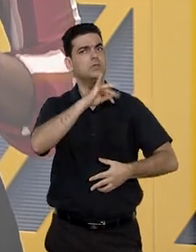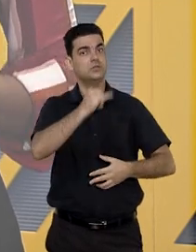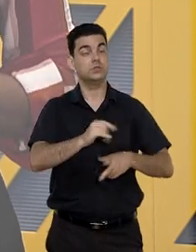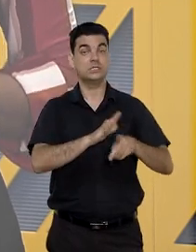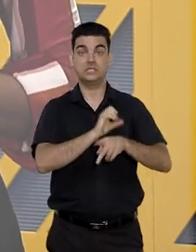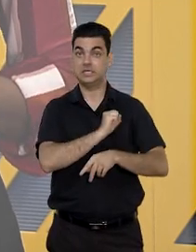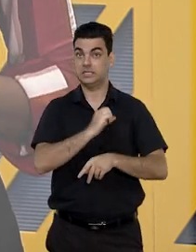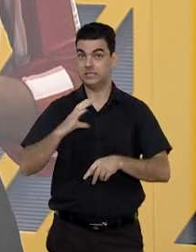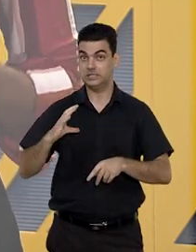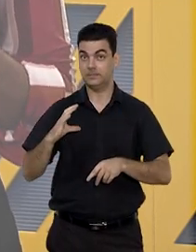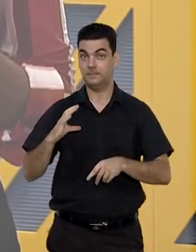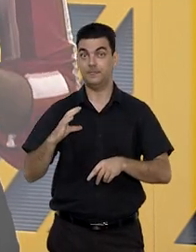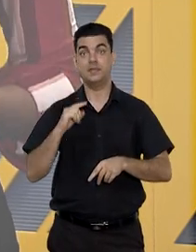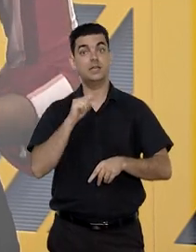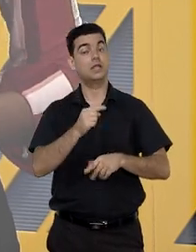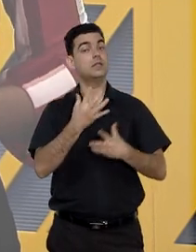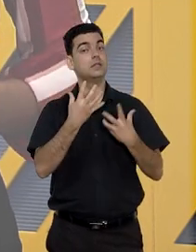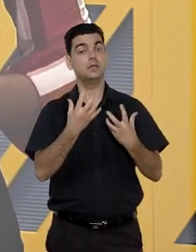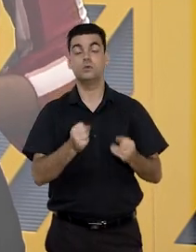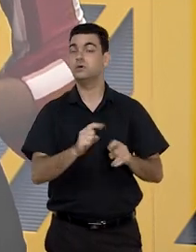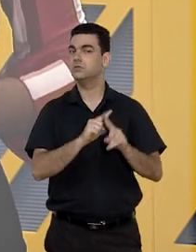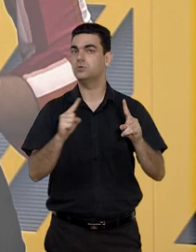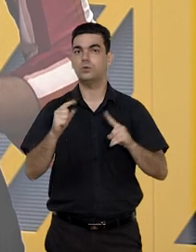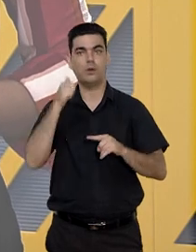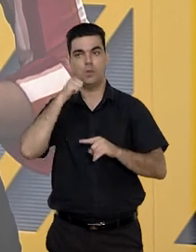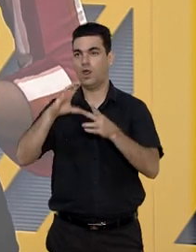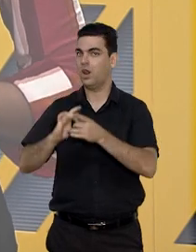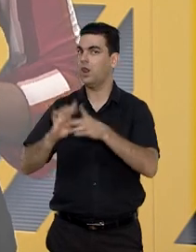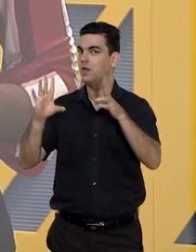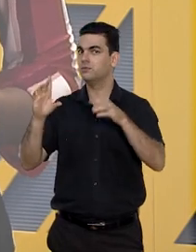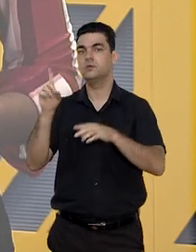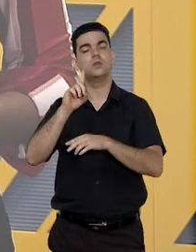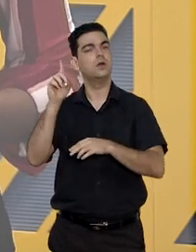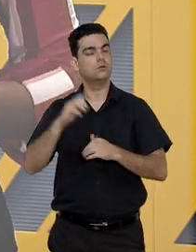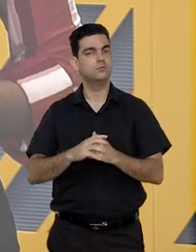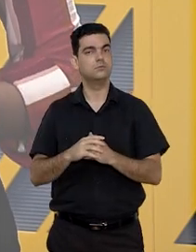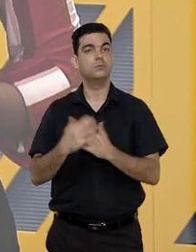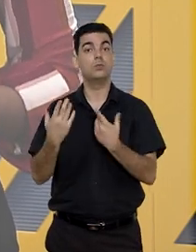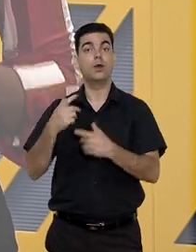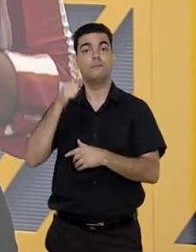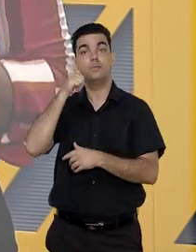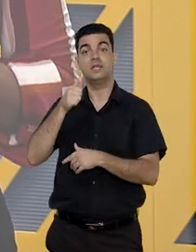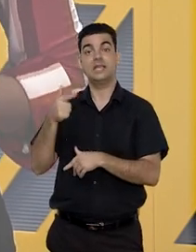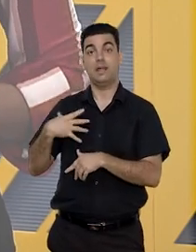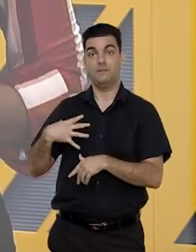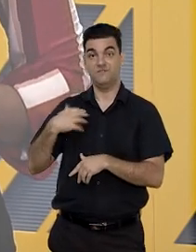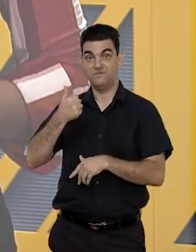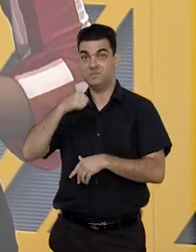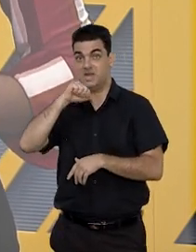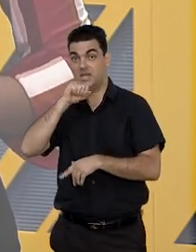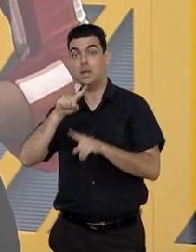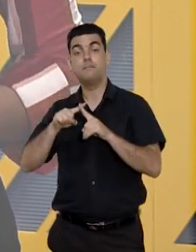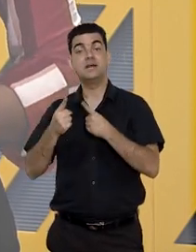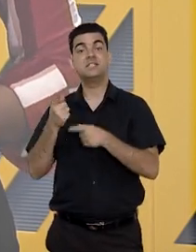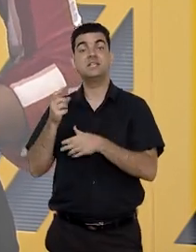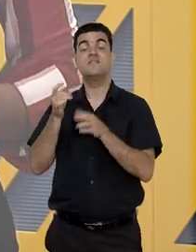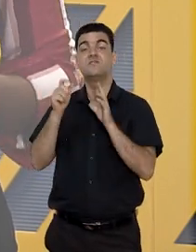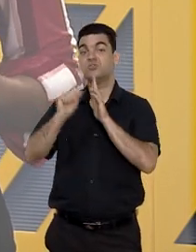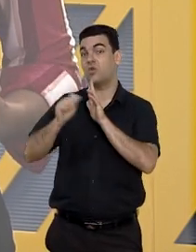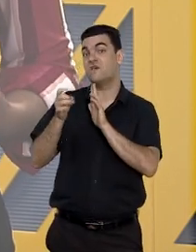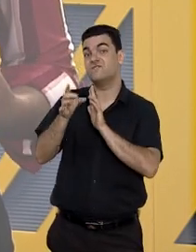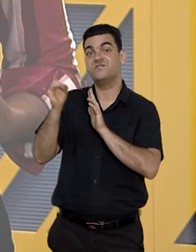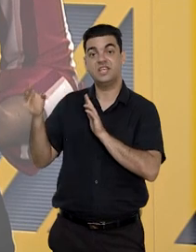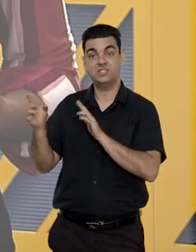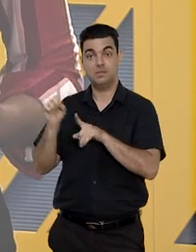Justiça de Santa Catarina que revogou progressão especial de regime de cumprimento de pena à mãe presa por tráfico de drogas